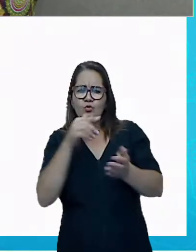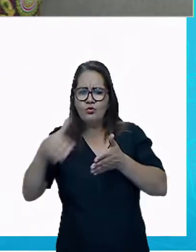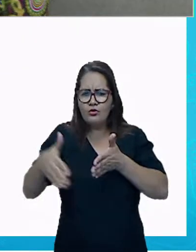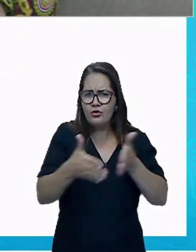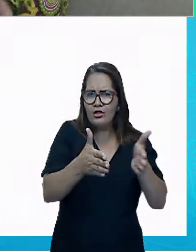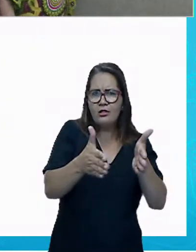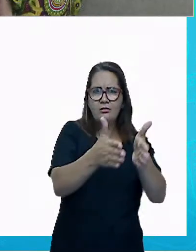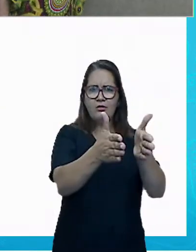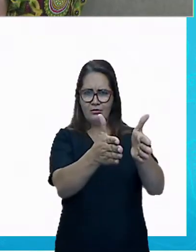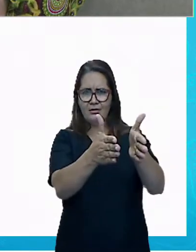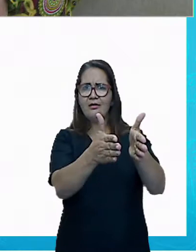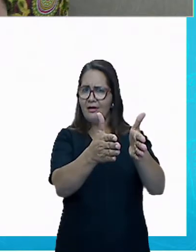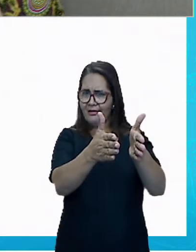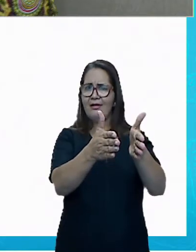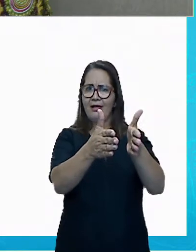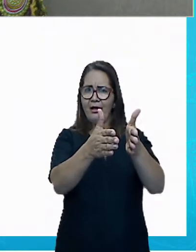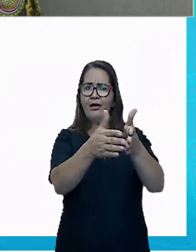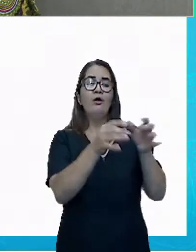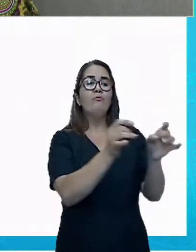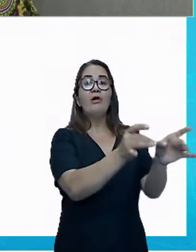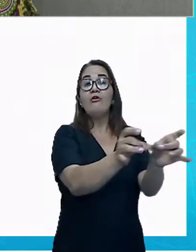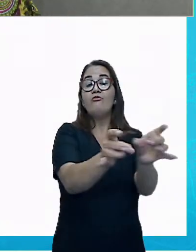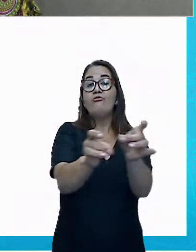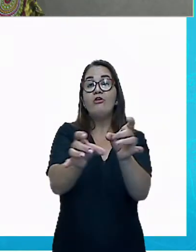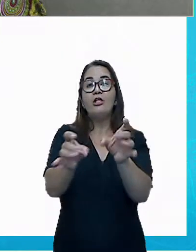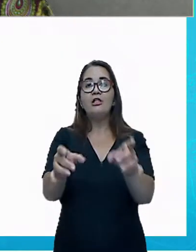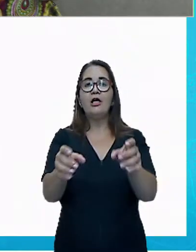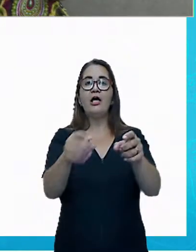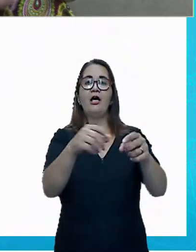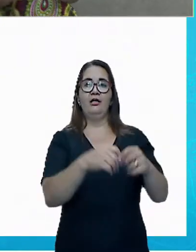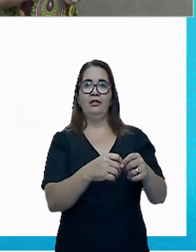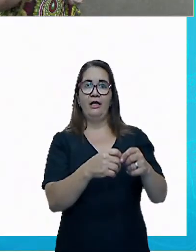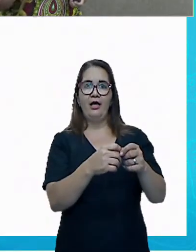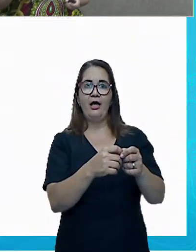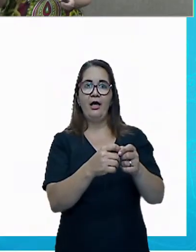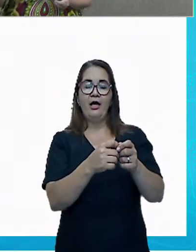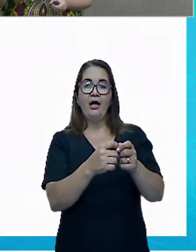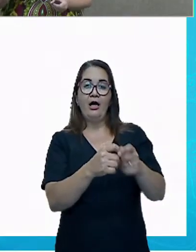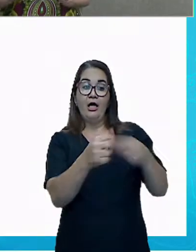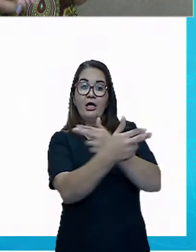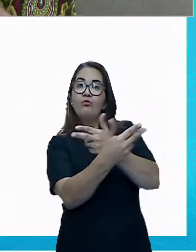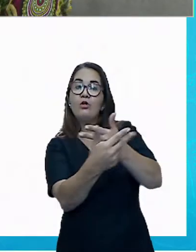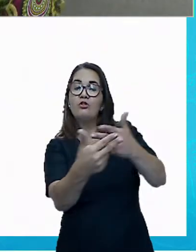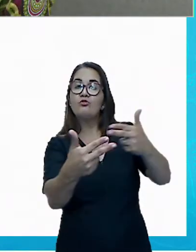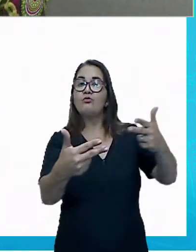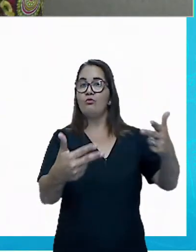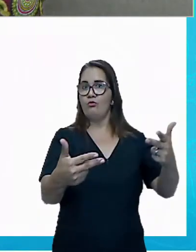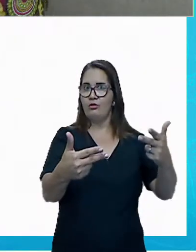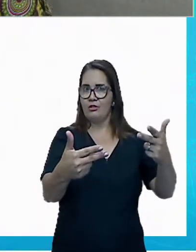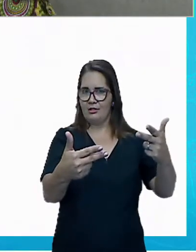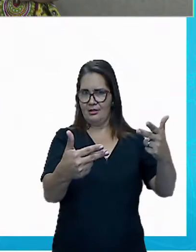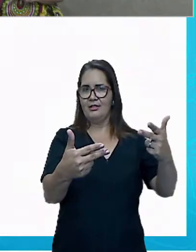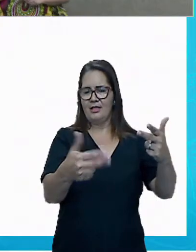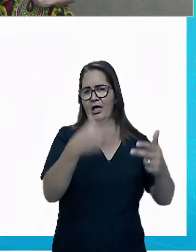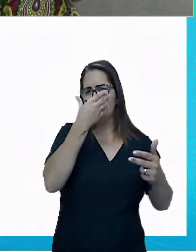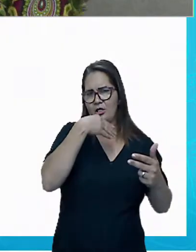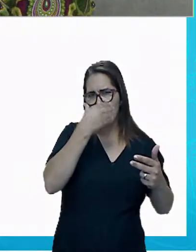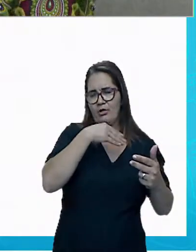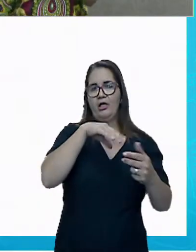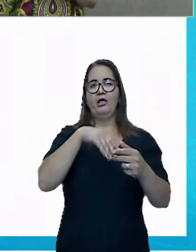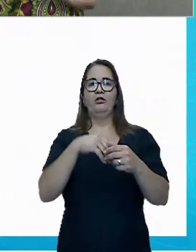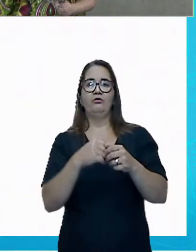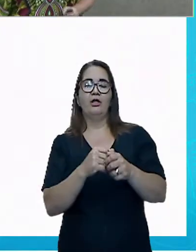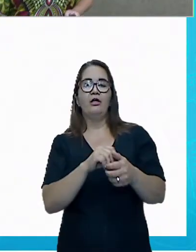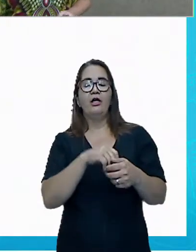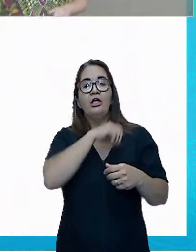trafegavam os rios para essa venda dos produtos. Isso aí está deixando bem exemplificado aqui.